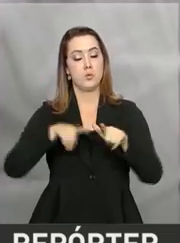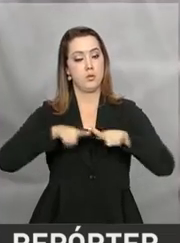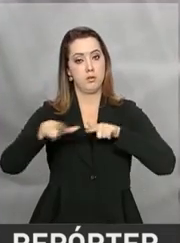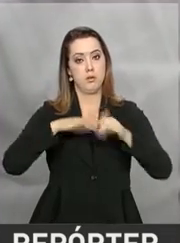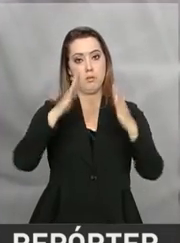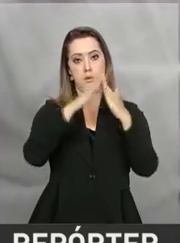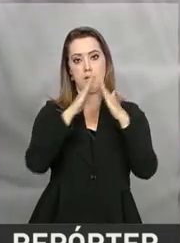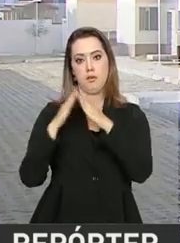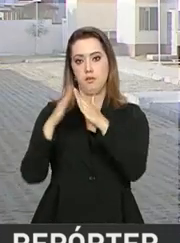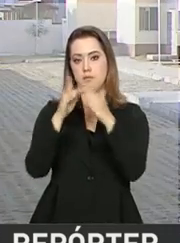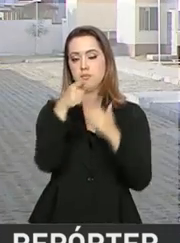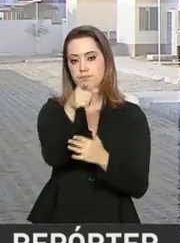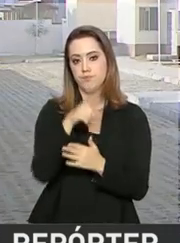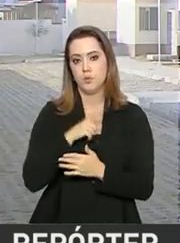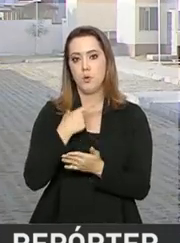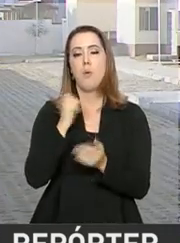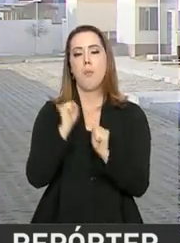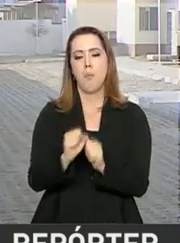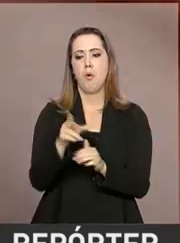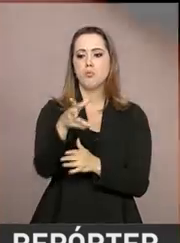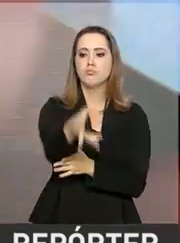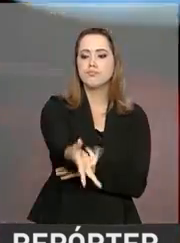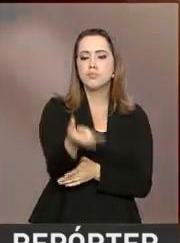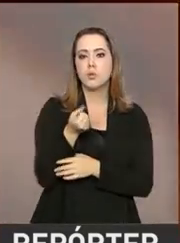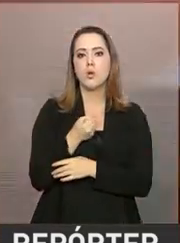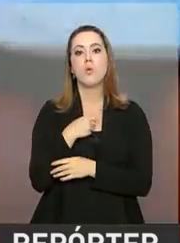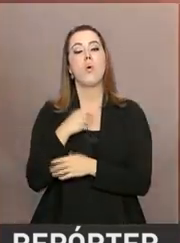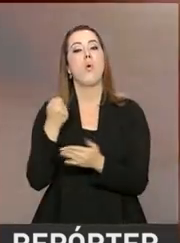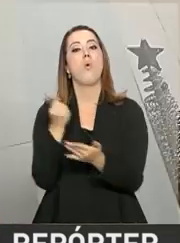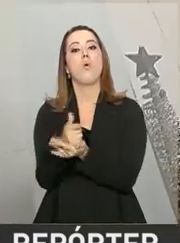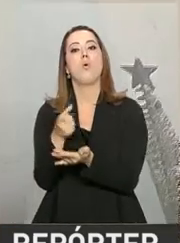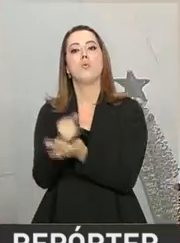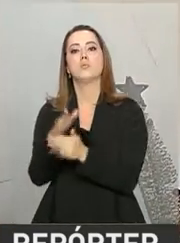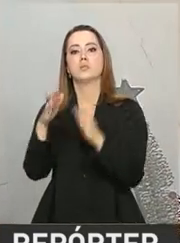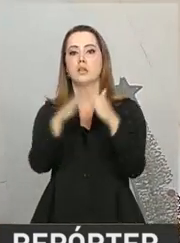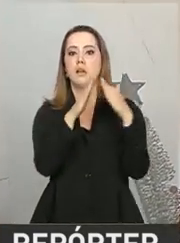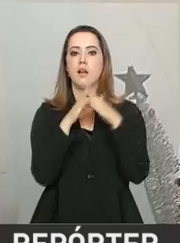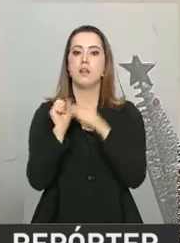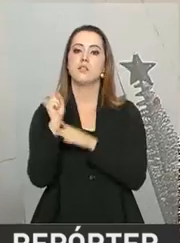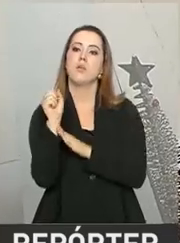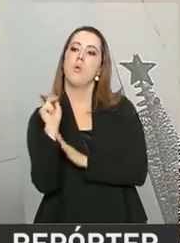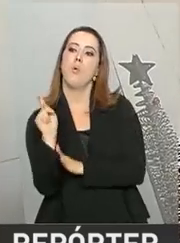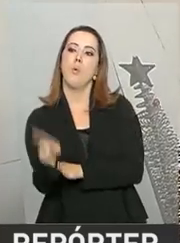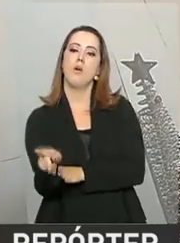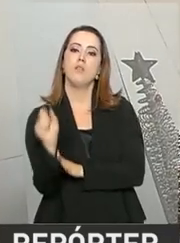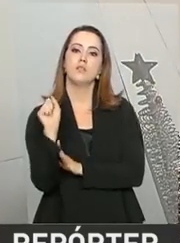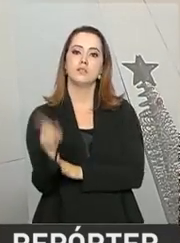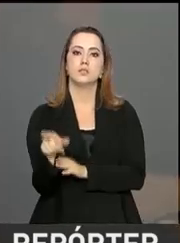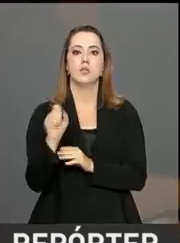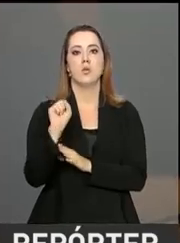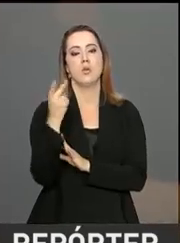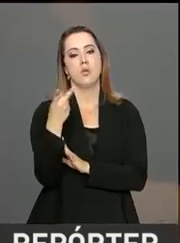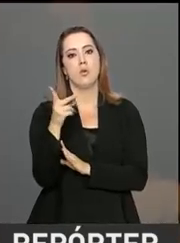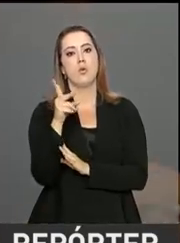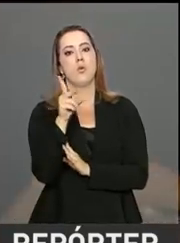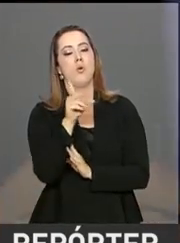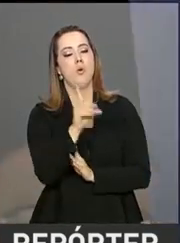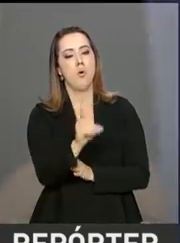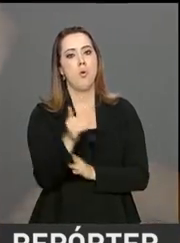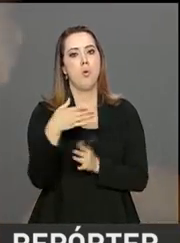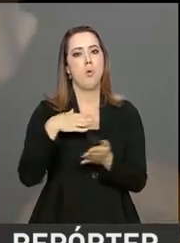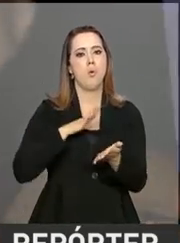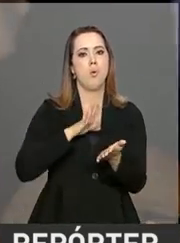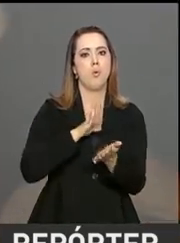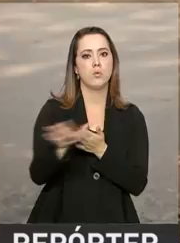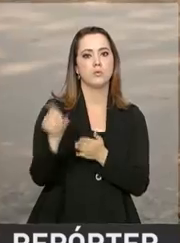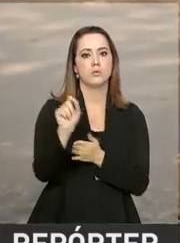em momentos especiais, como a compra da casa própria, a aposentadoria e em situações de dificuldades, como demissão sem justa causa ou